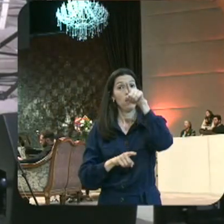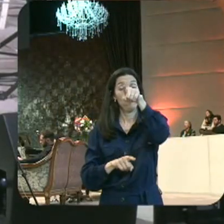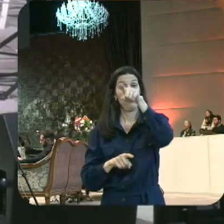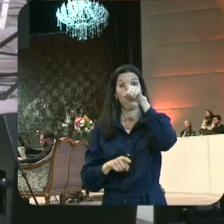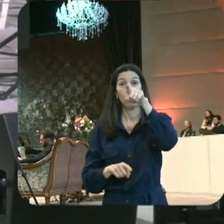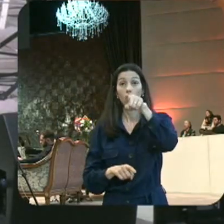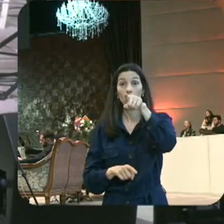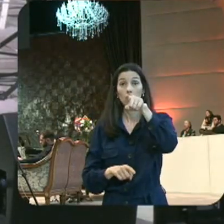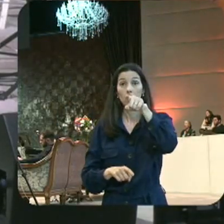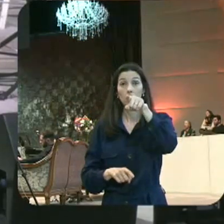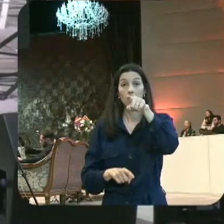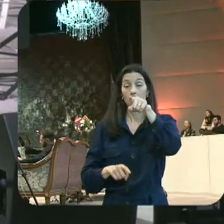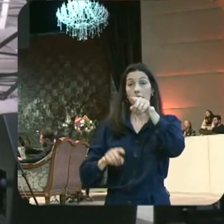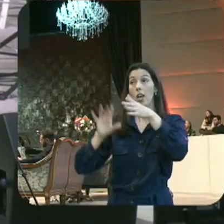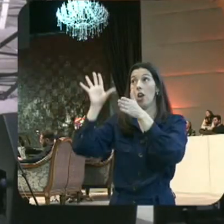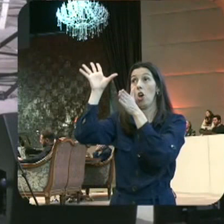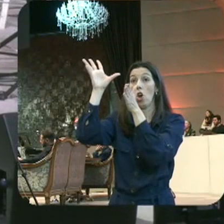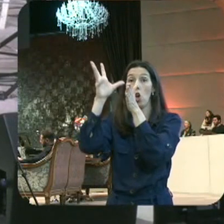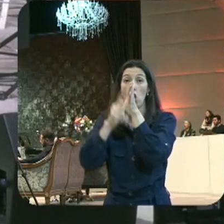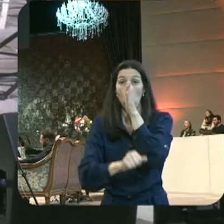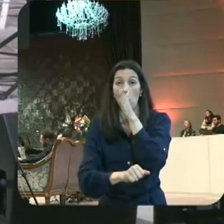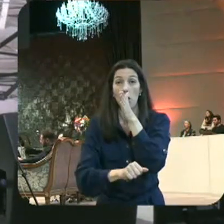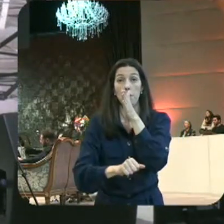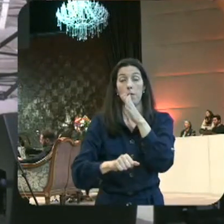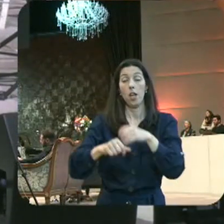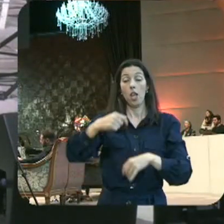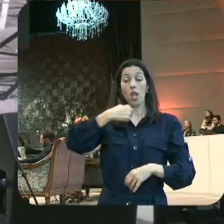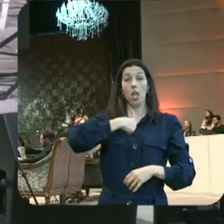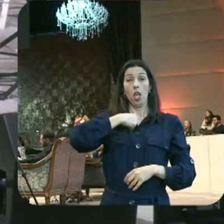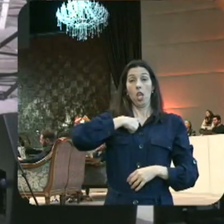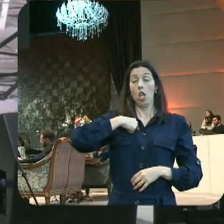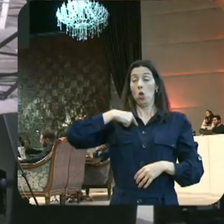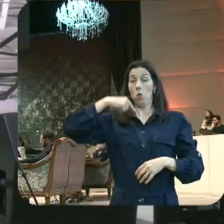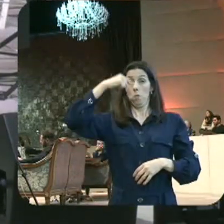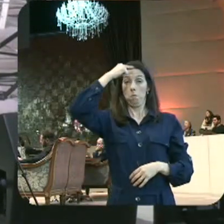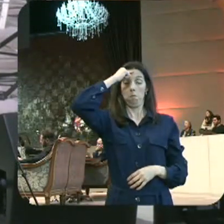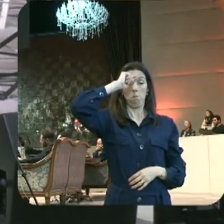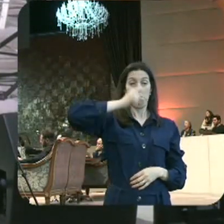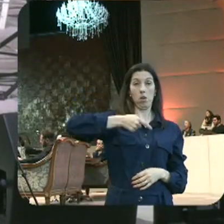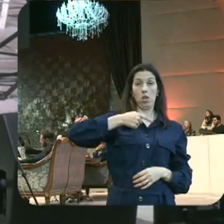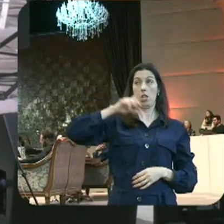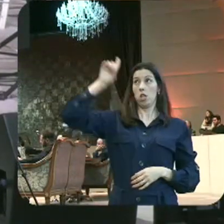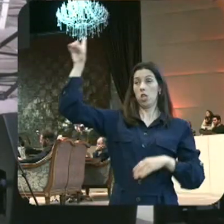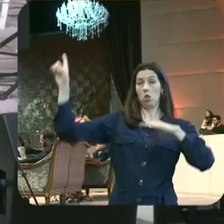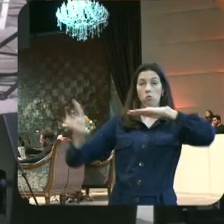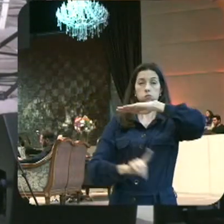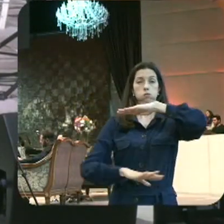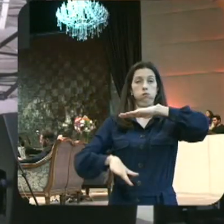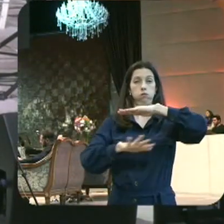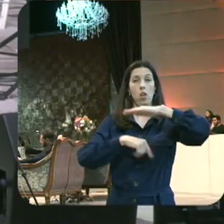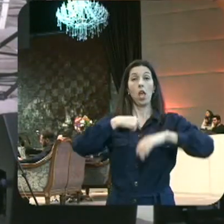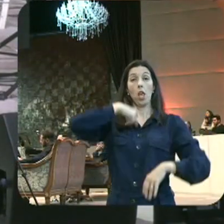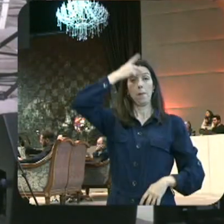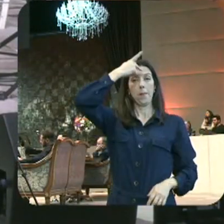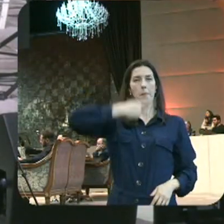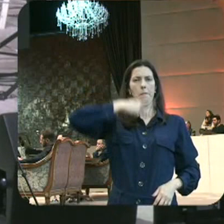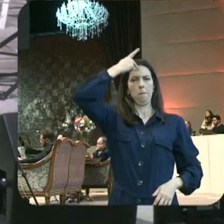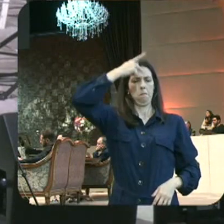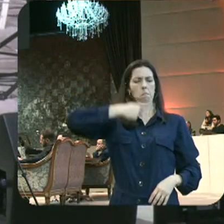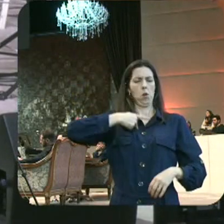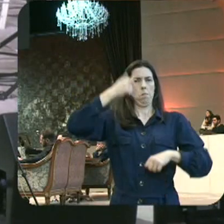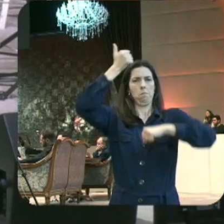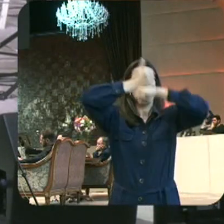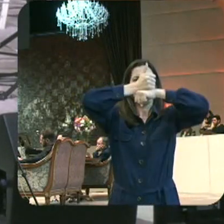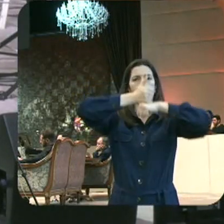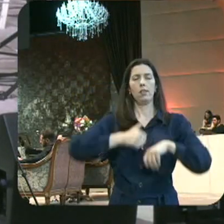troca, toma e diz: agora quem manda, quem vai fazer do meu jeito sou eu, você está roubando o sentido de